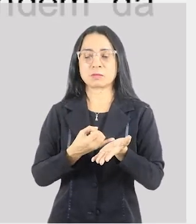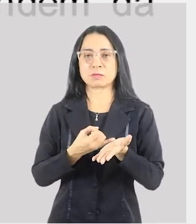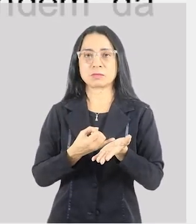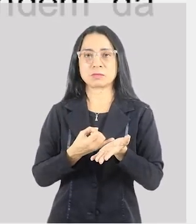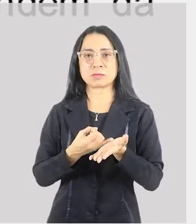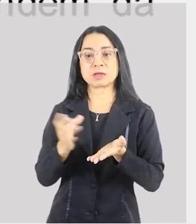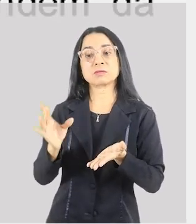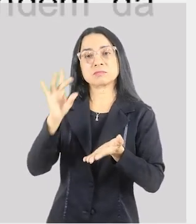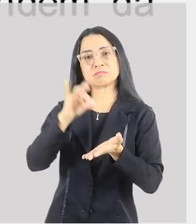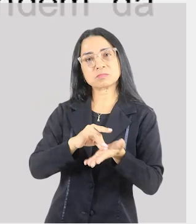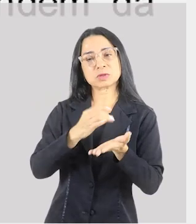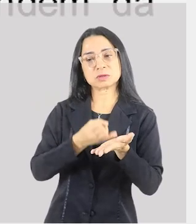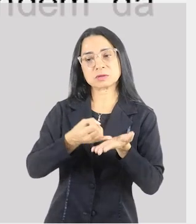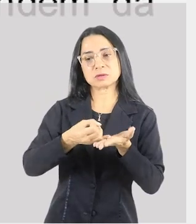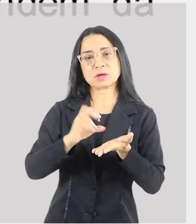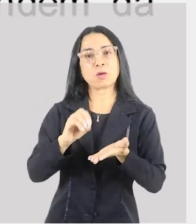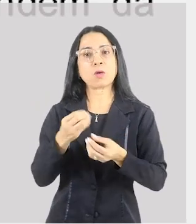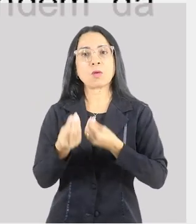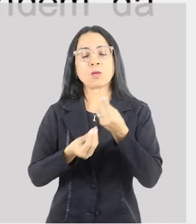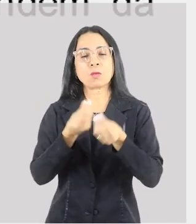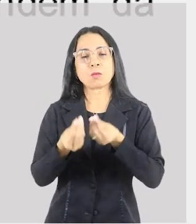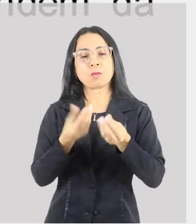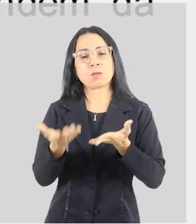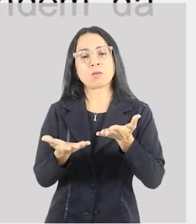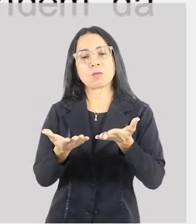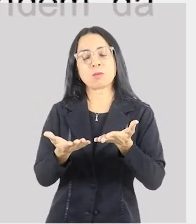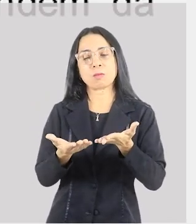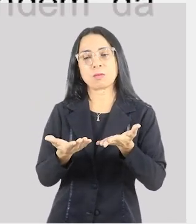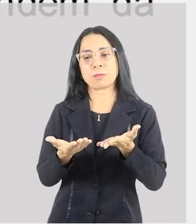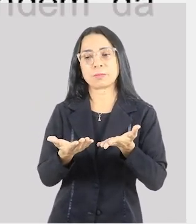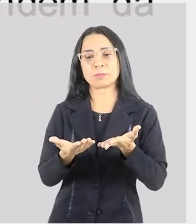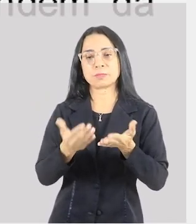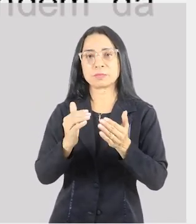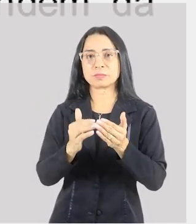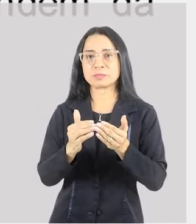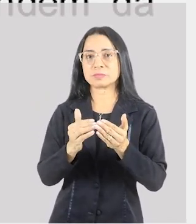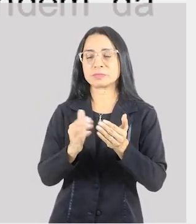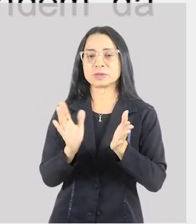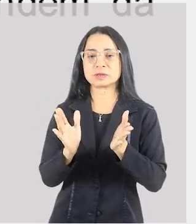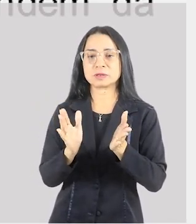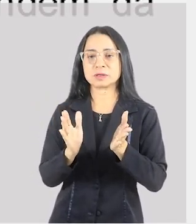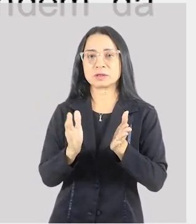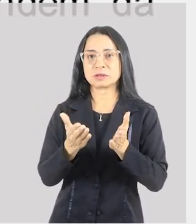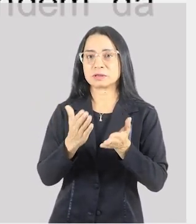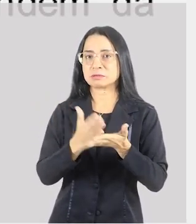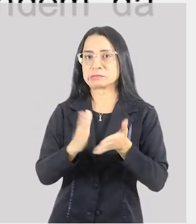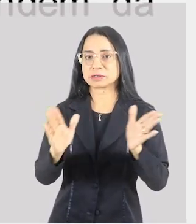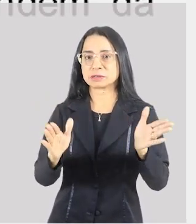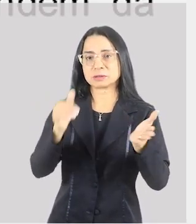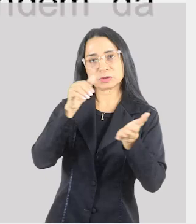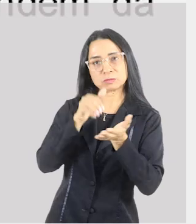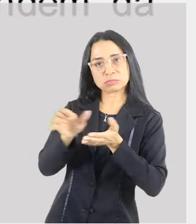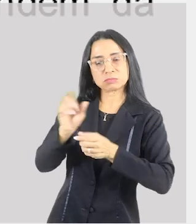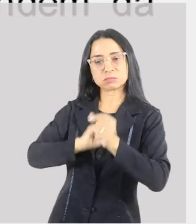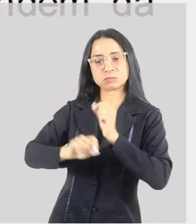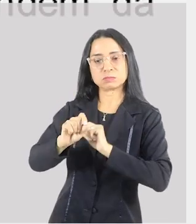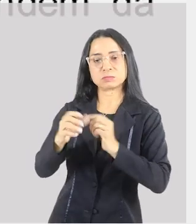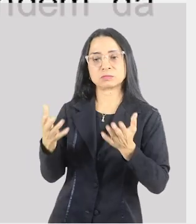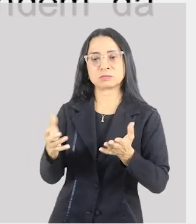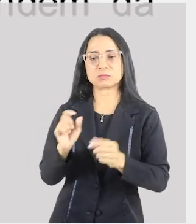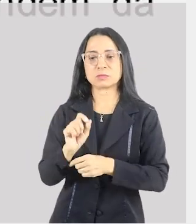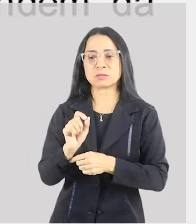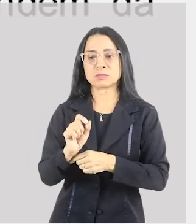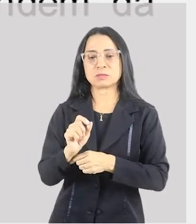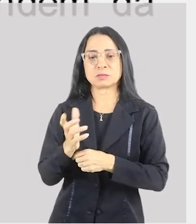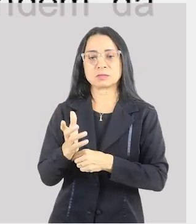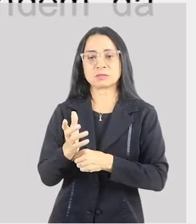de fixação inicial ou de condição suspensiva, ou seja, que suspende a eficácia desse ato. Também é o caso daqueles